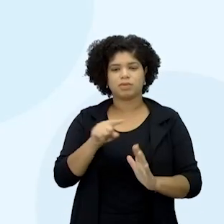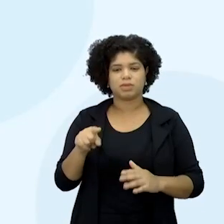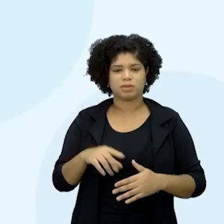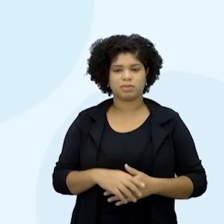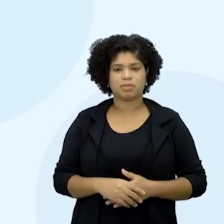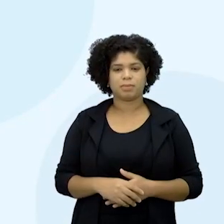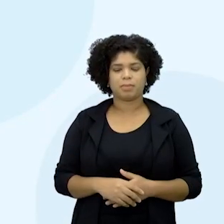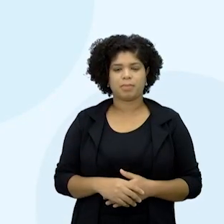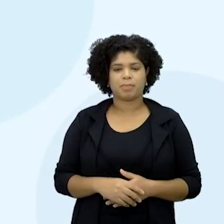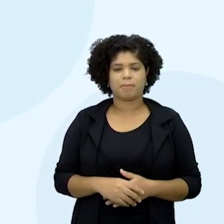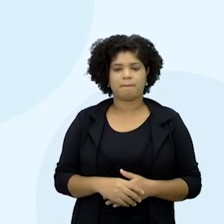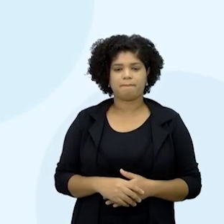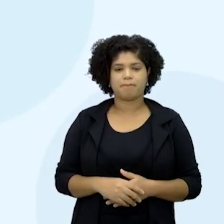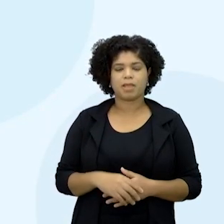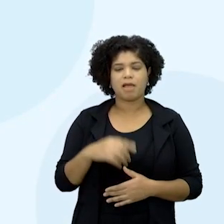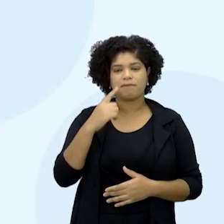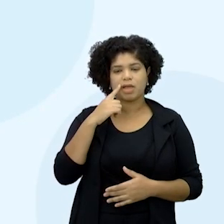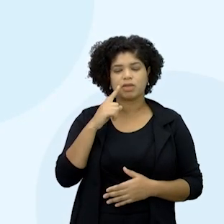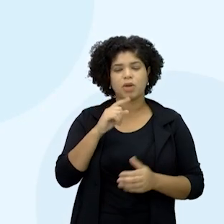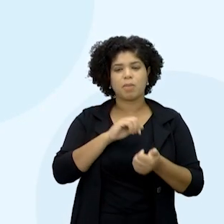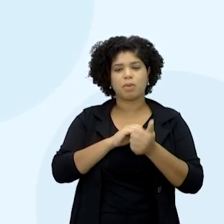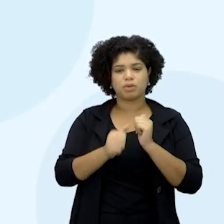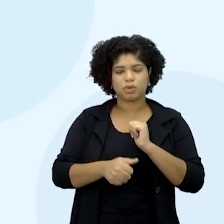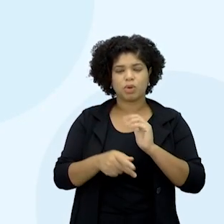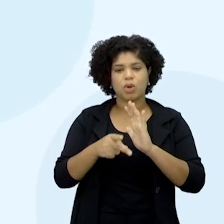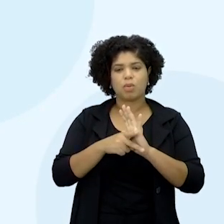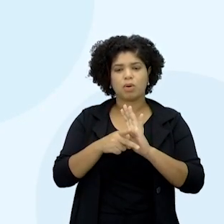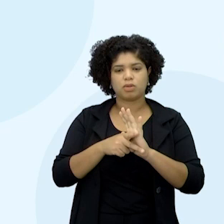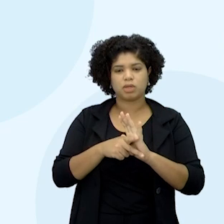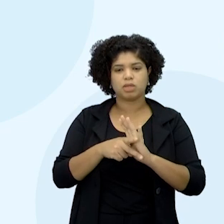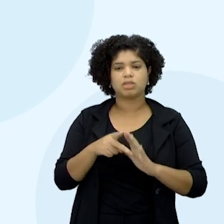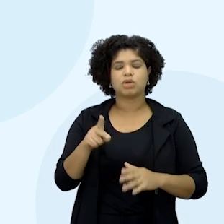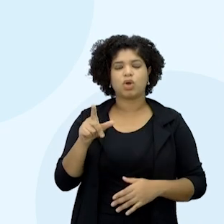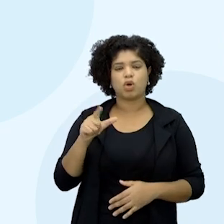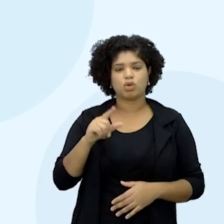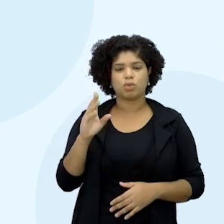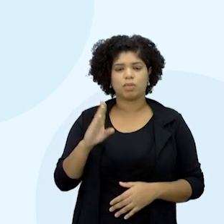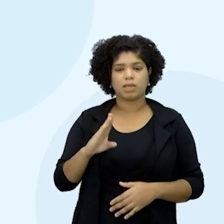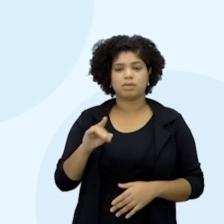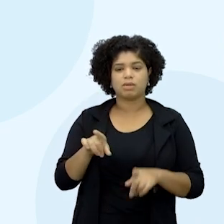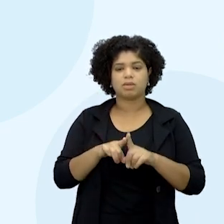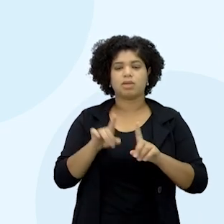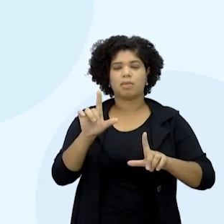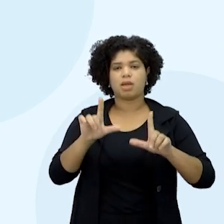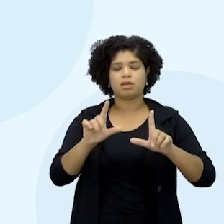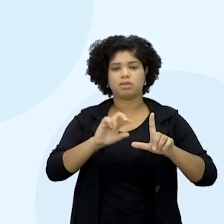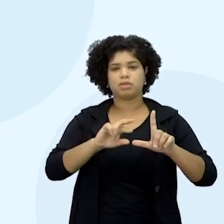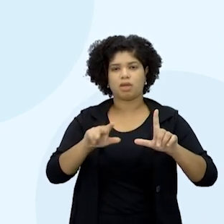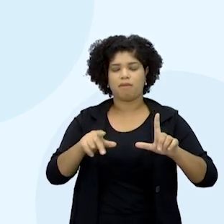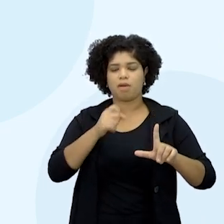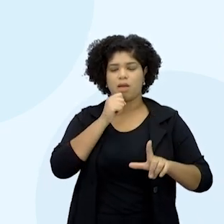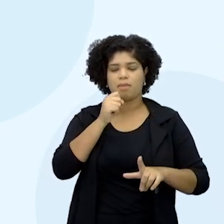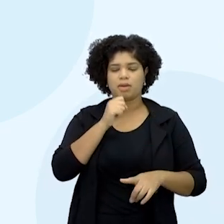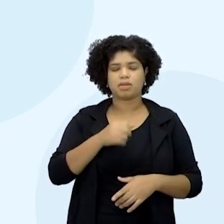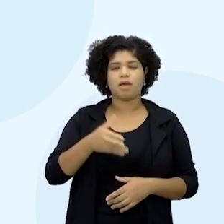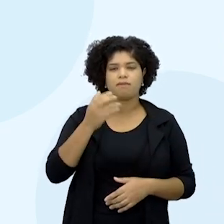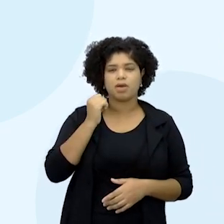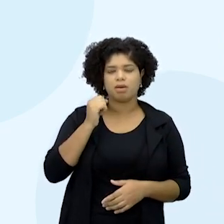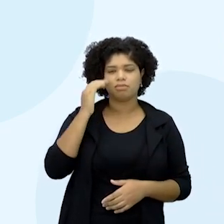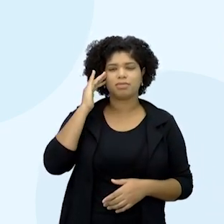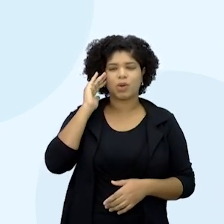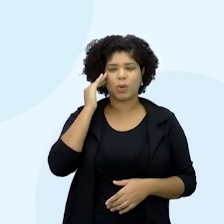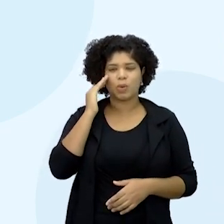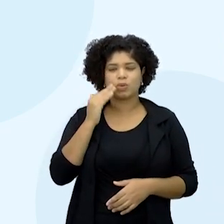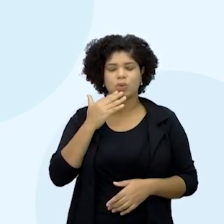você compreende a cobertura esportiva dentro do que está aprendendo sobre o campo jornalismo midiático? Vamos deixando essa questão